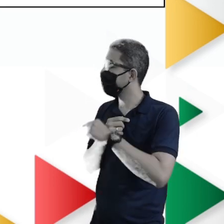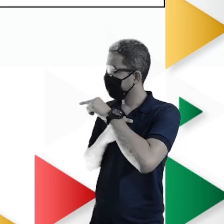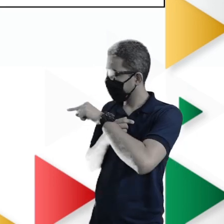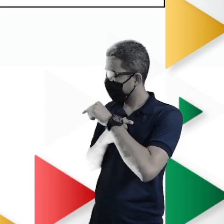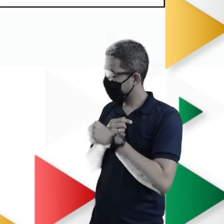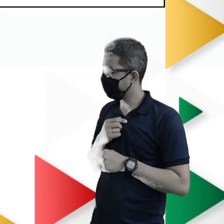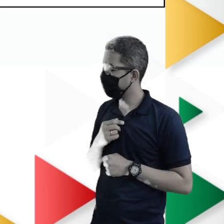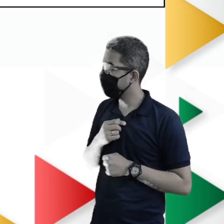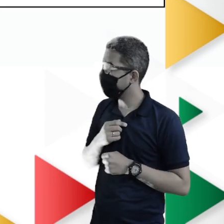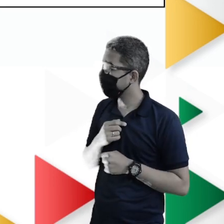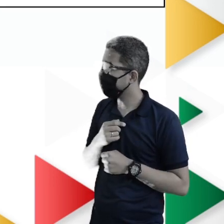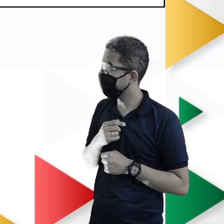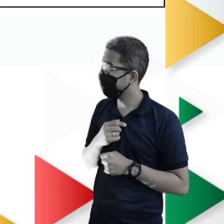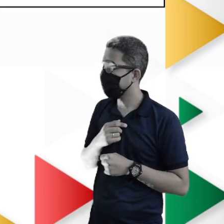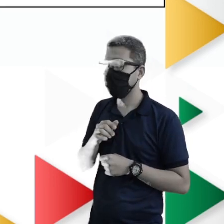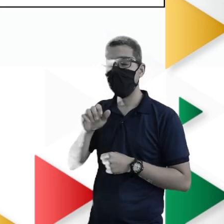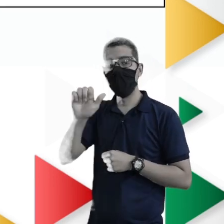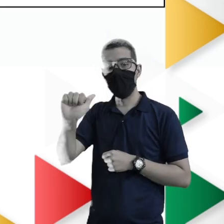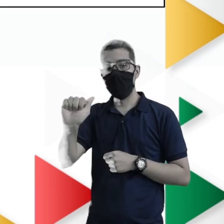ângulo